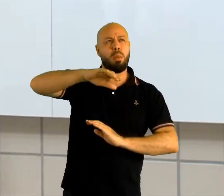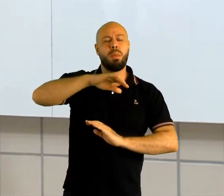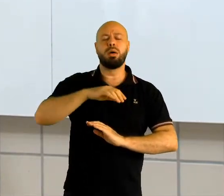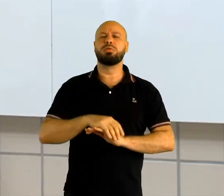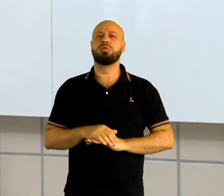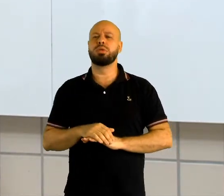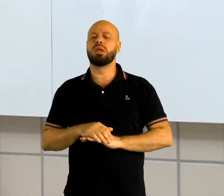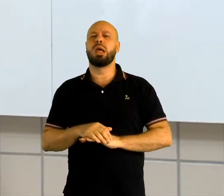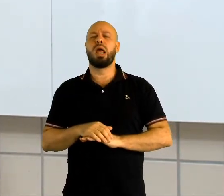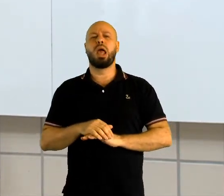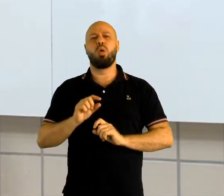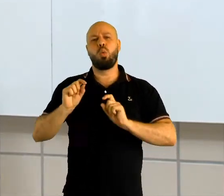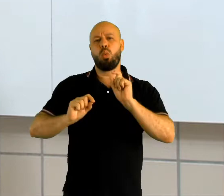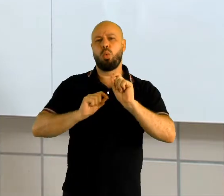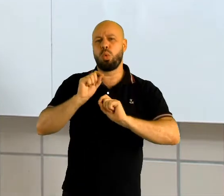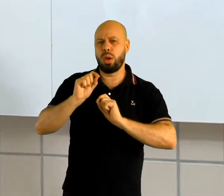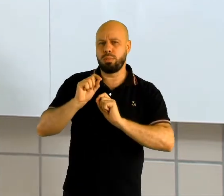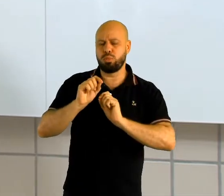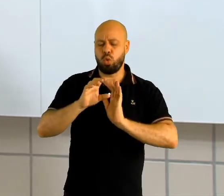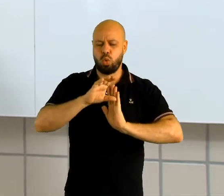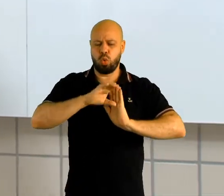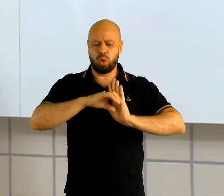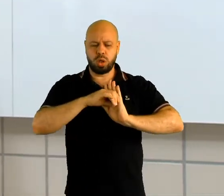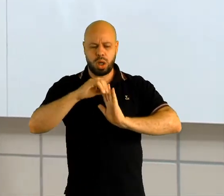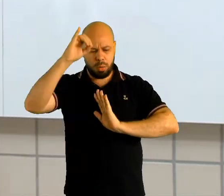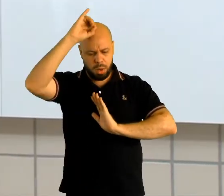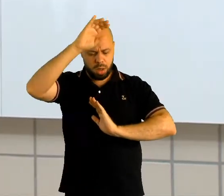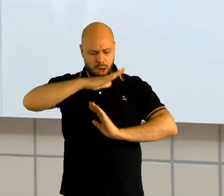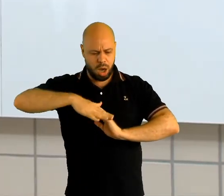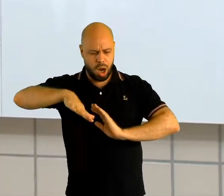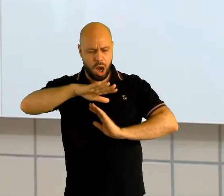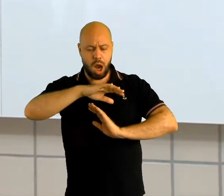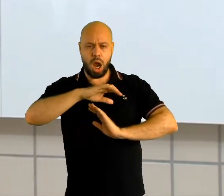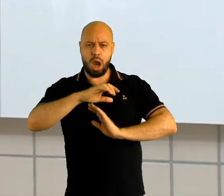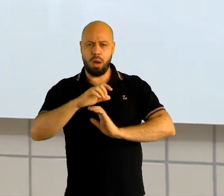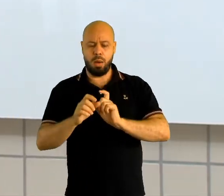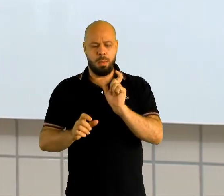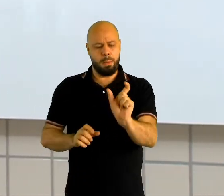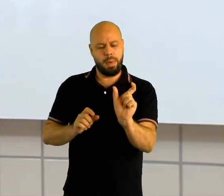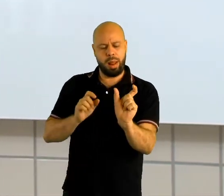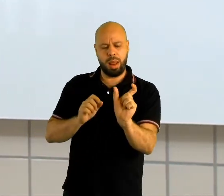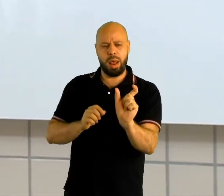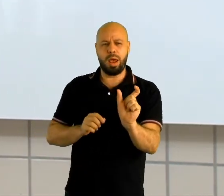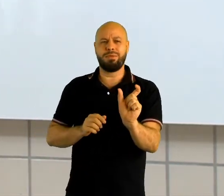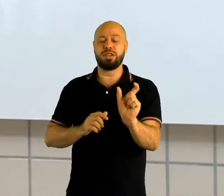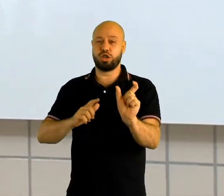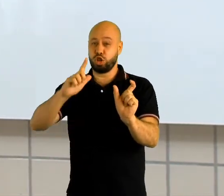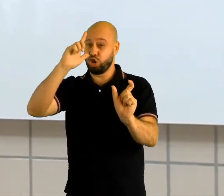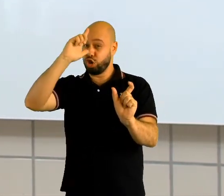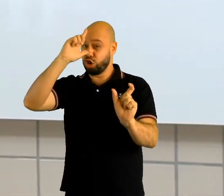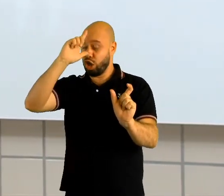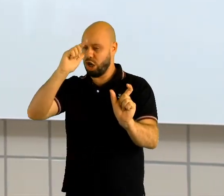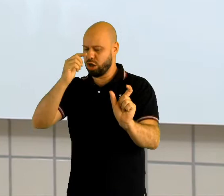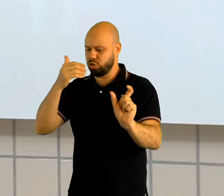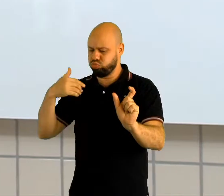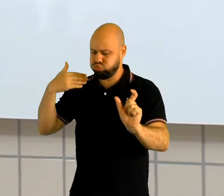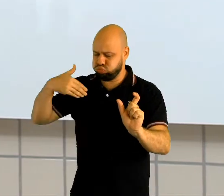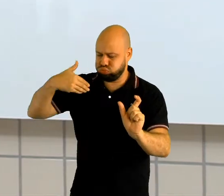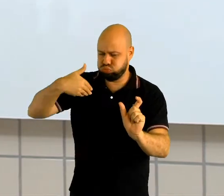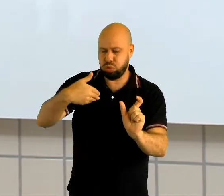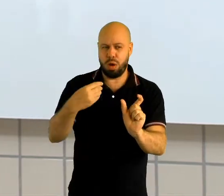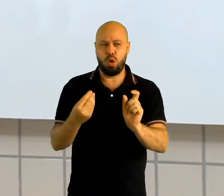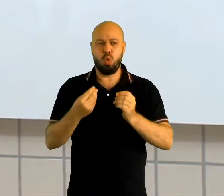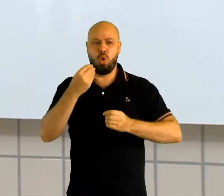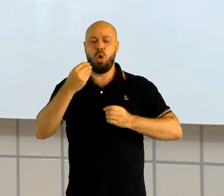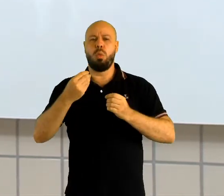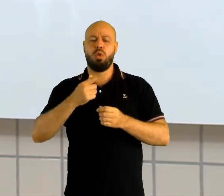que o conceito de império ele é uma palavra de origem latina que define uma forma de governo. Geralmente